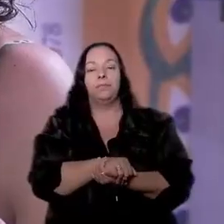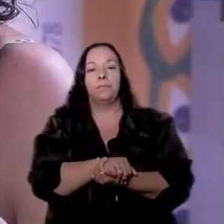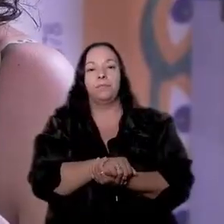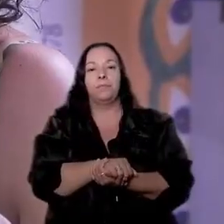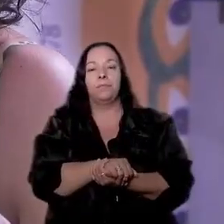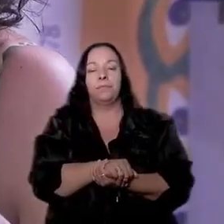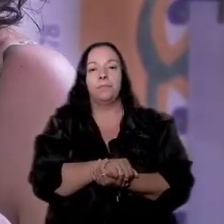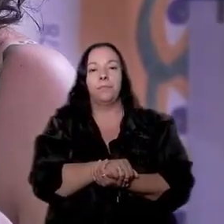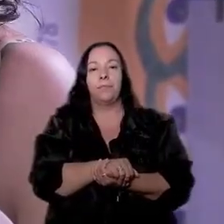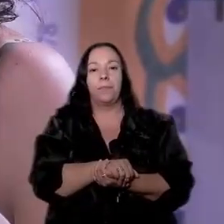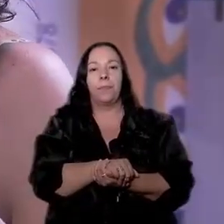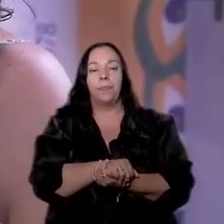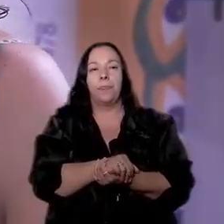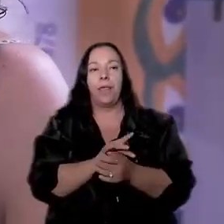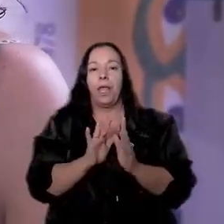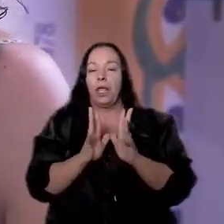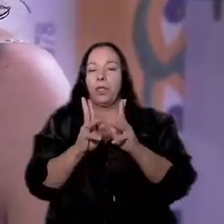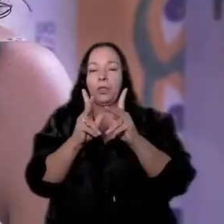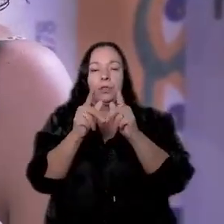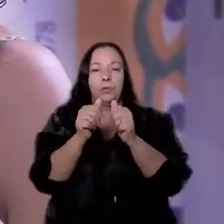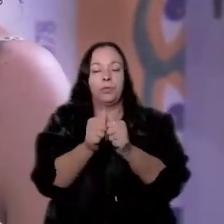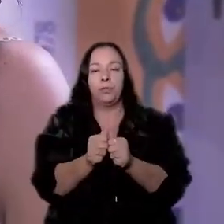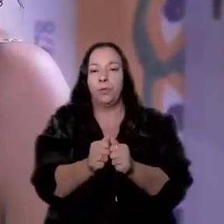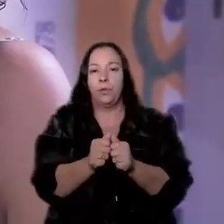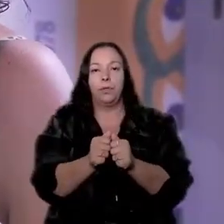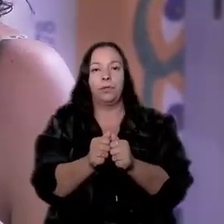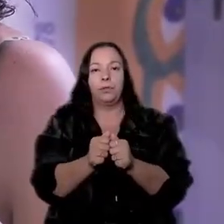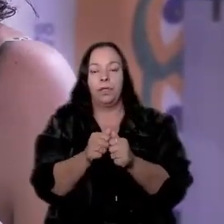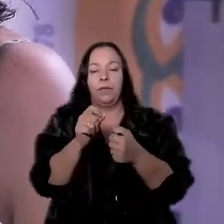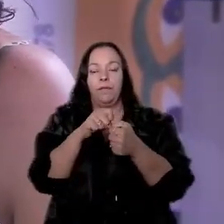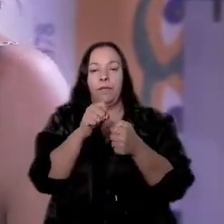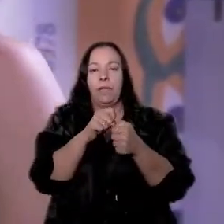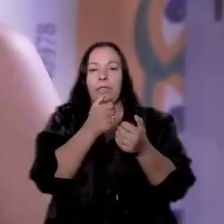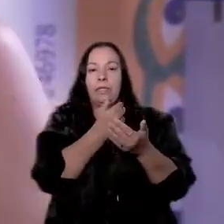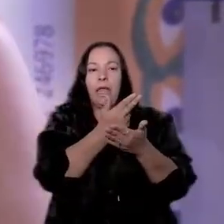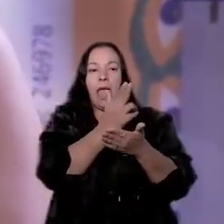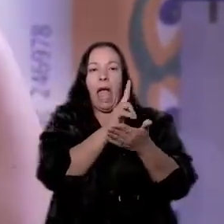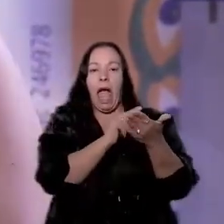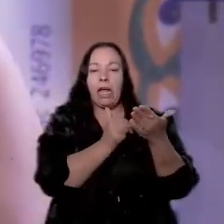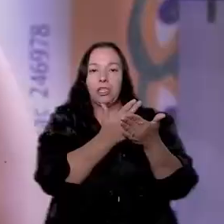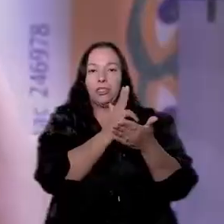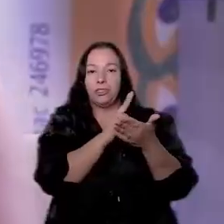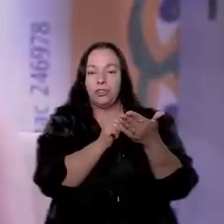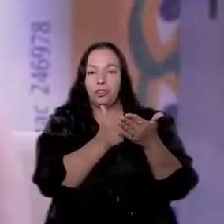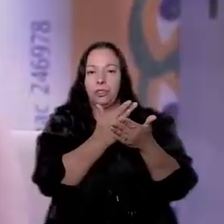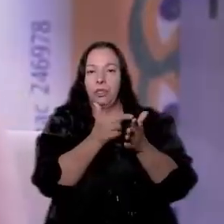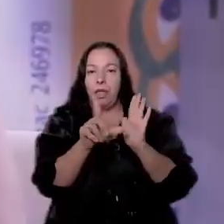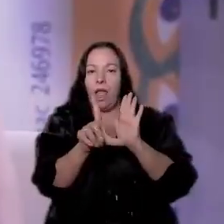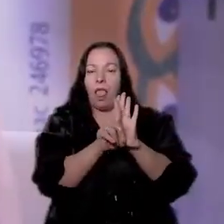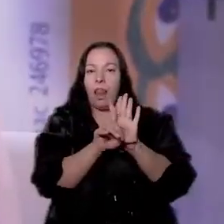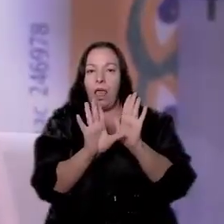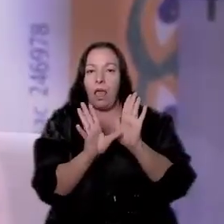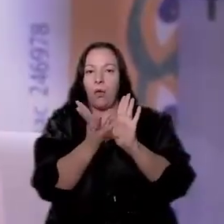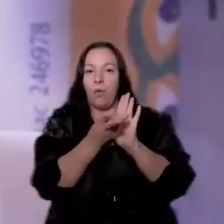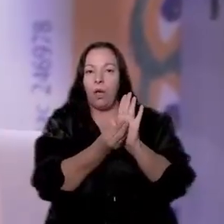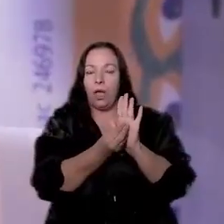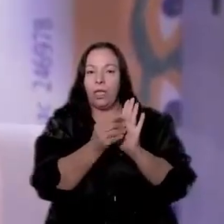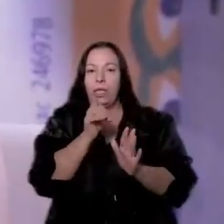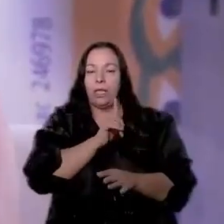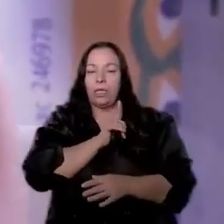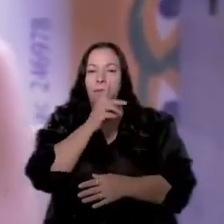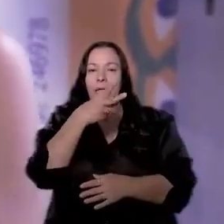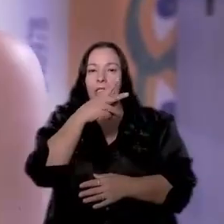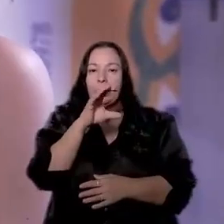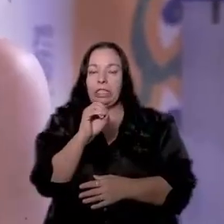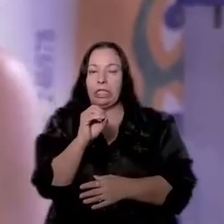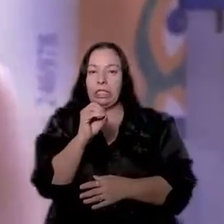os seus segmentos e formas de fazer arte. Mas, por muito tempo, a lei já tem mais de 30 anos, é a